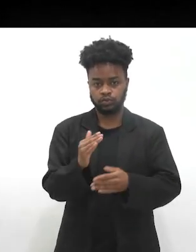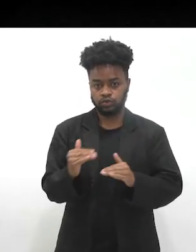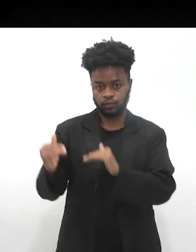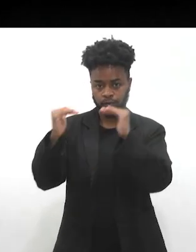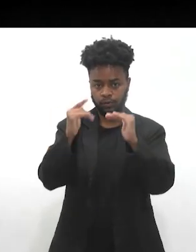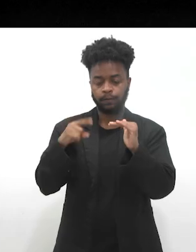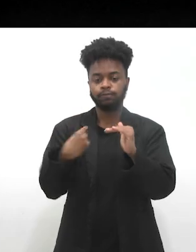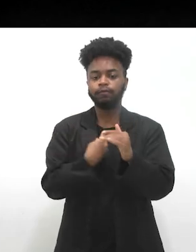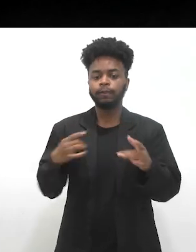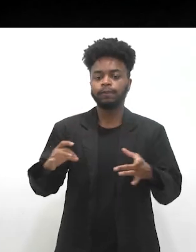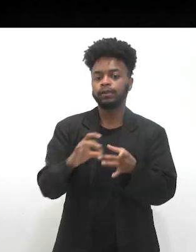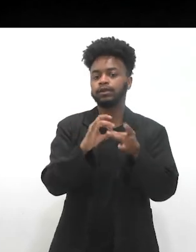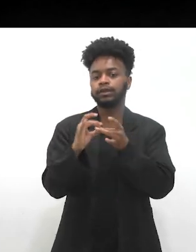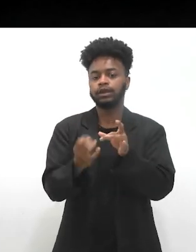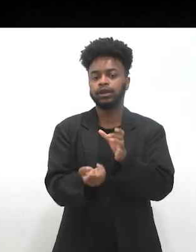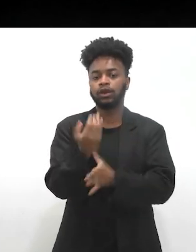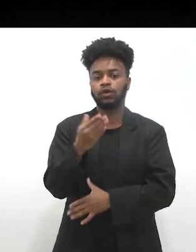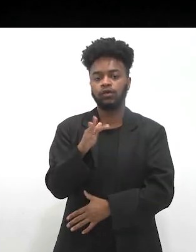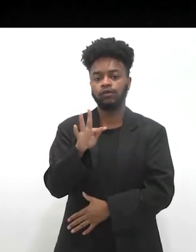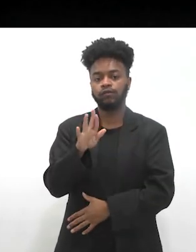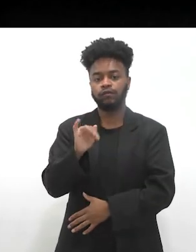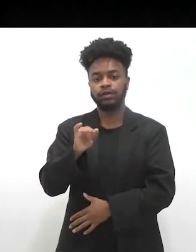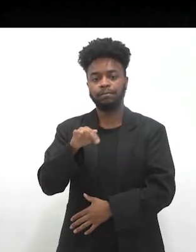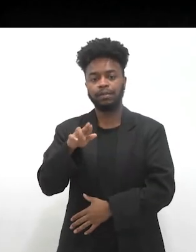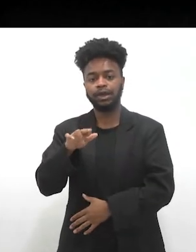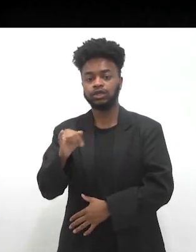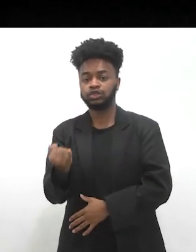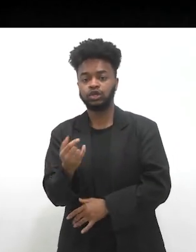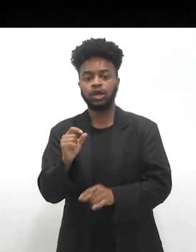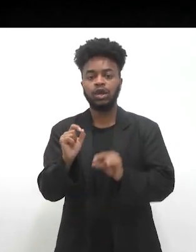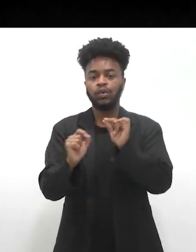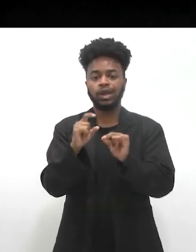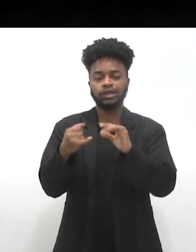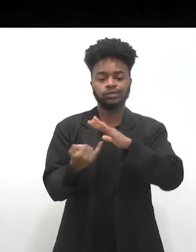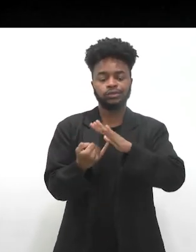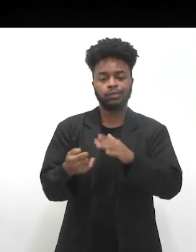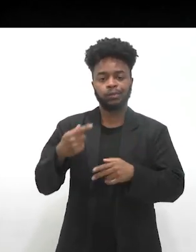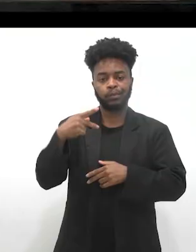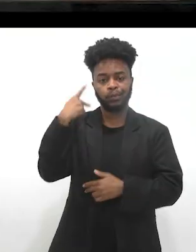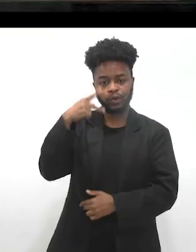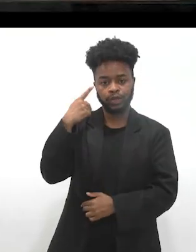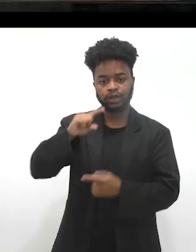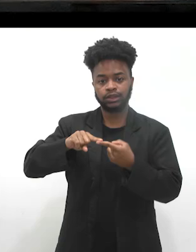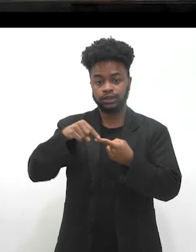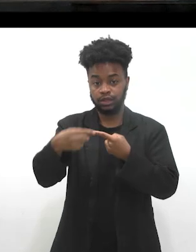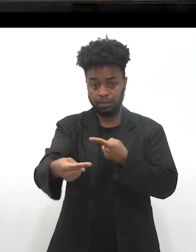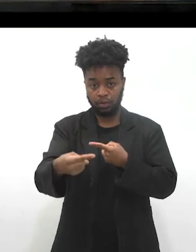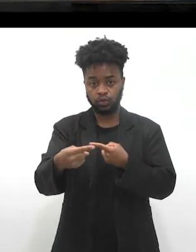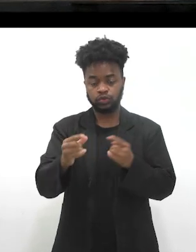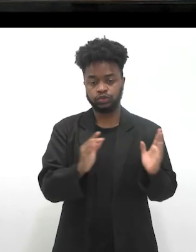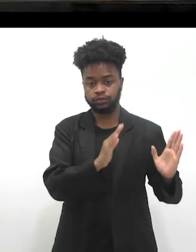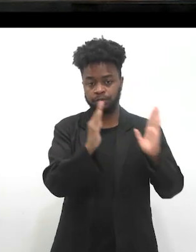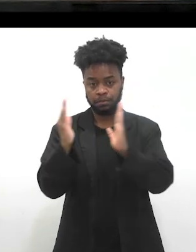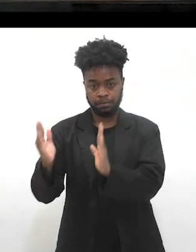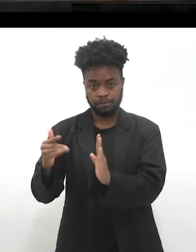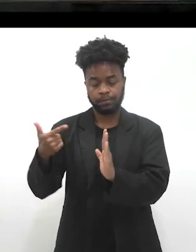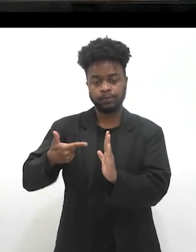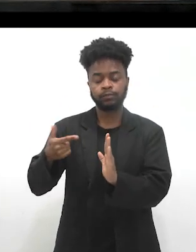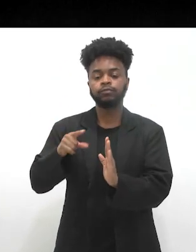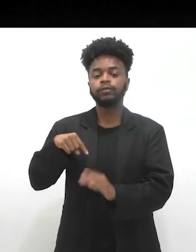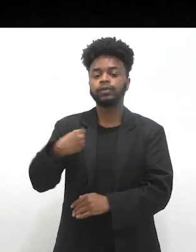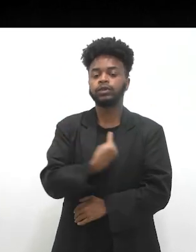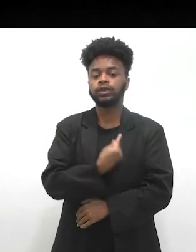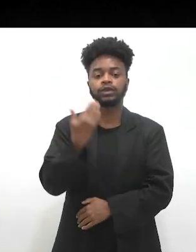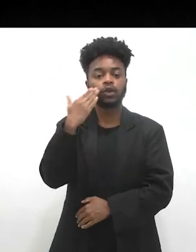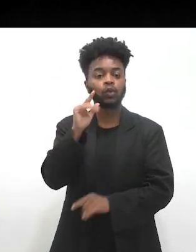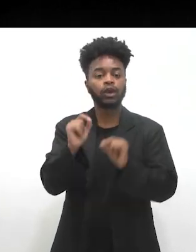nos unimos e criamos o FRIPERJ, no primeiro momento, como uma instância política. E, num segundo momento, nós entendemos que o